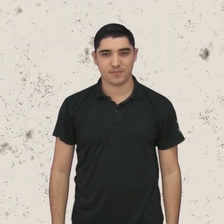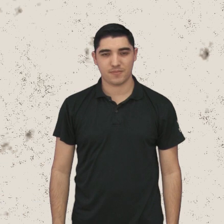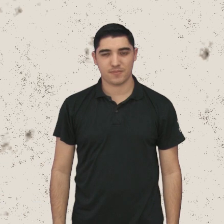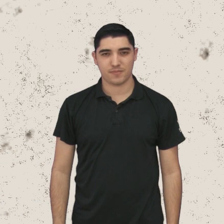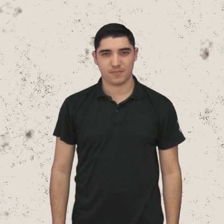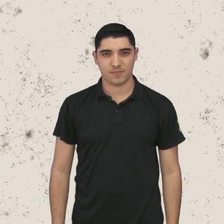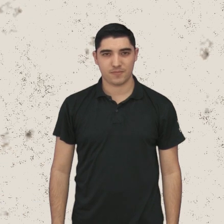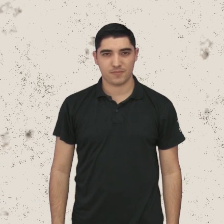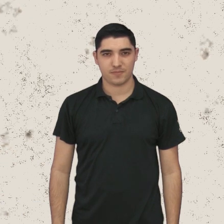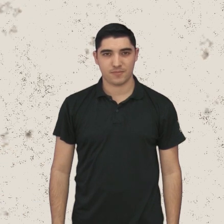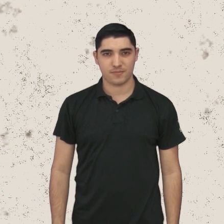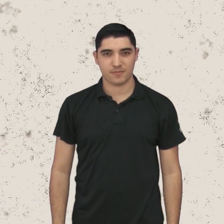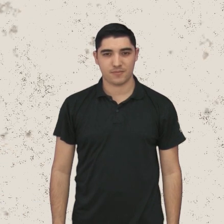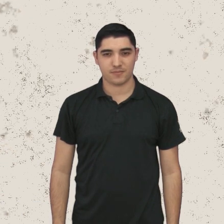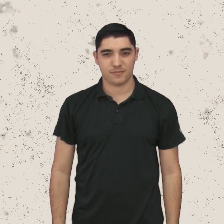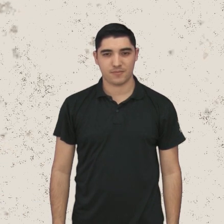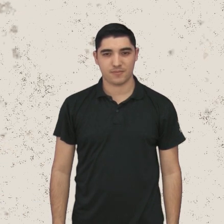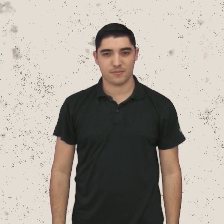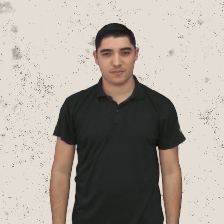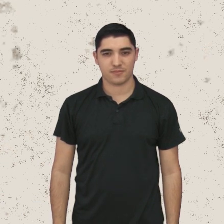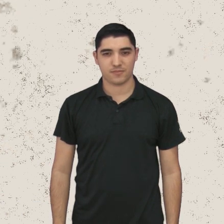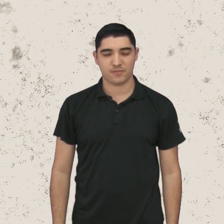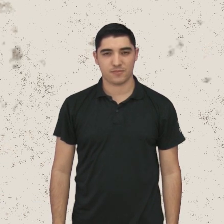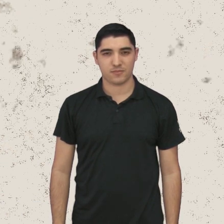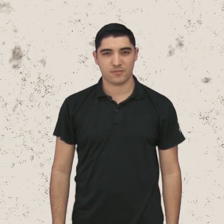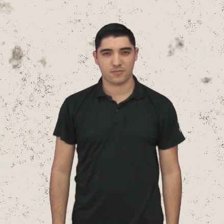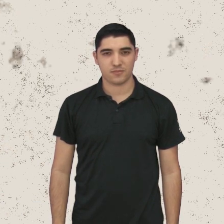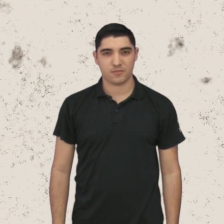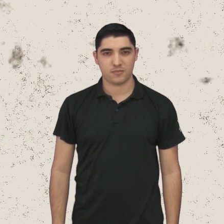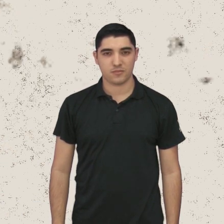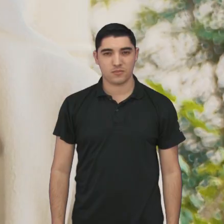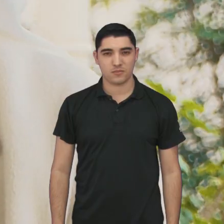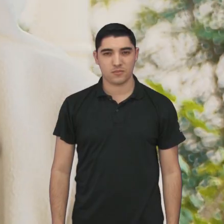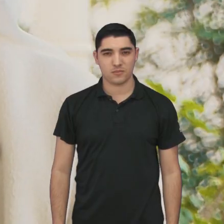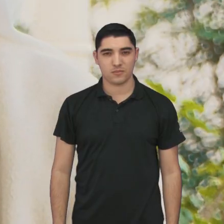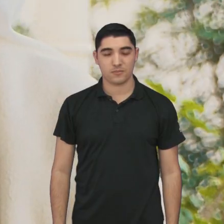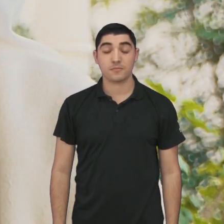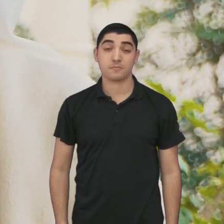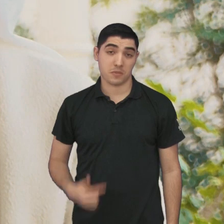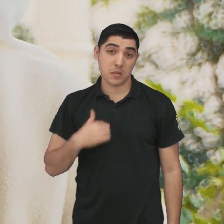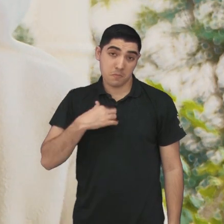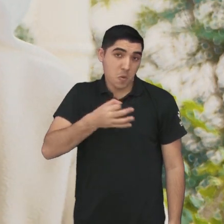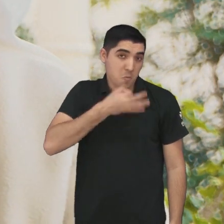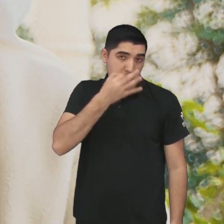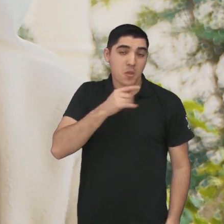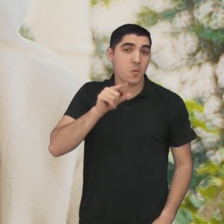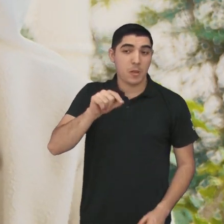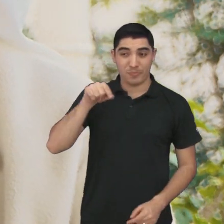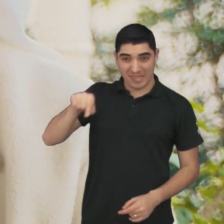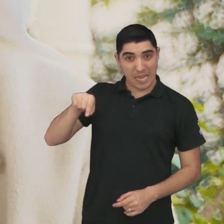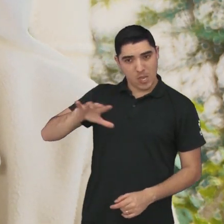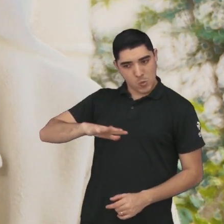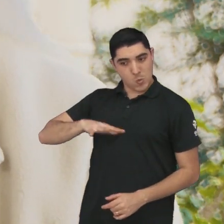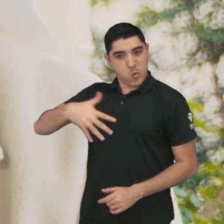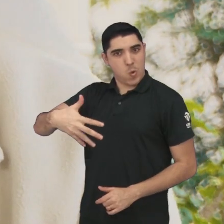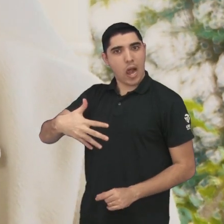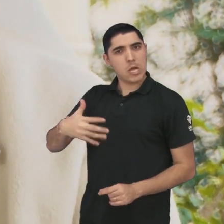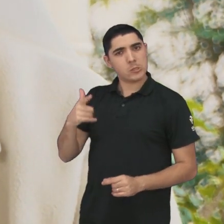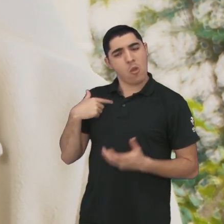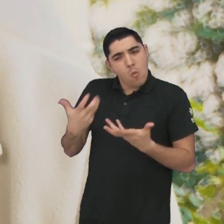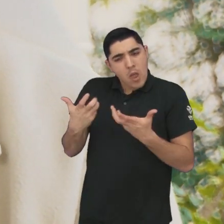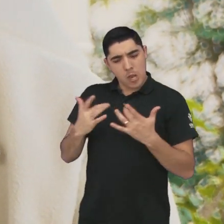num sanatório, gastar muito dinheiro, muito recurso no tratamento de um paciente, ao passo que é mais barato comprar o